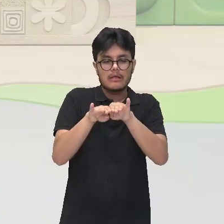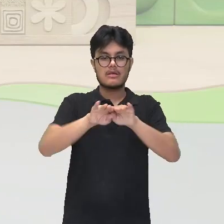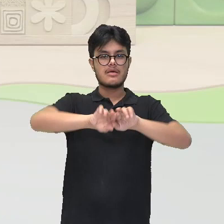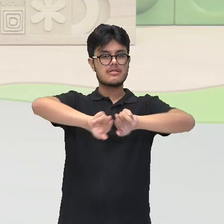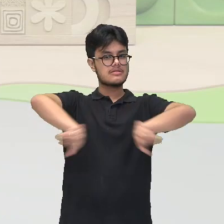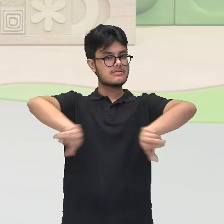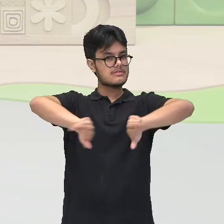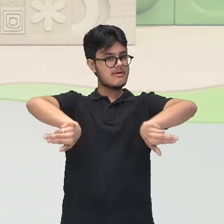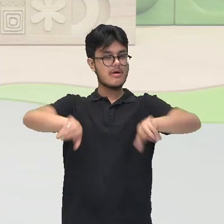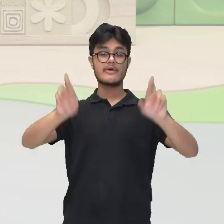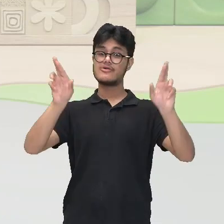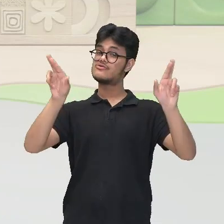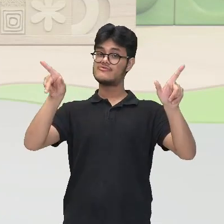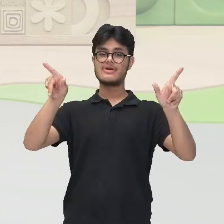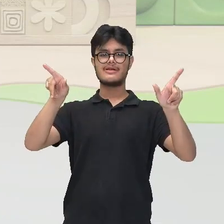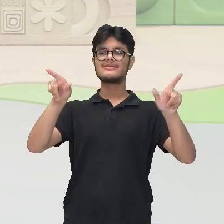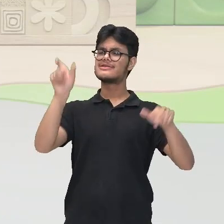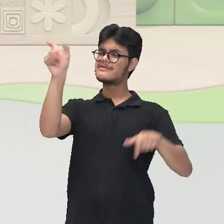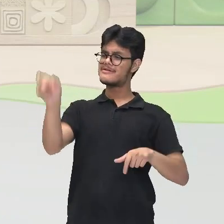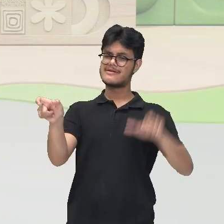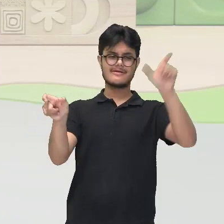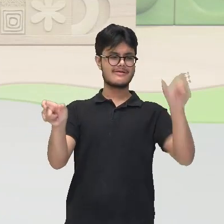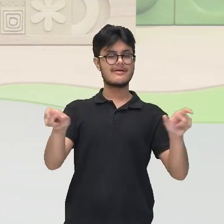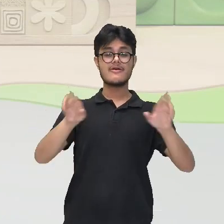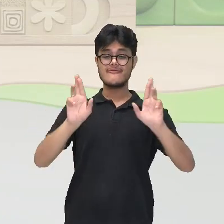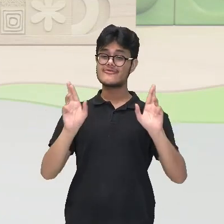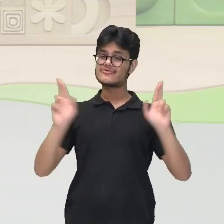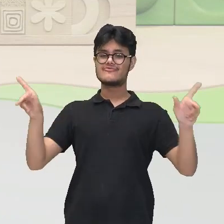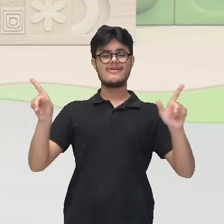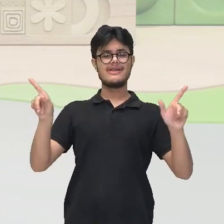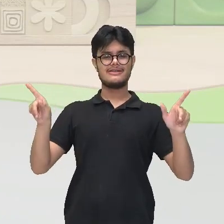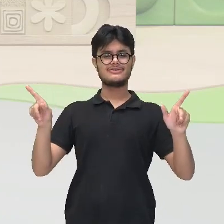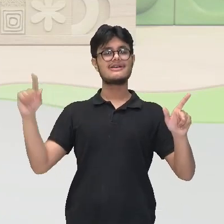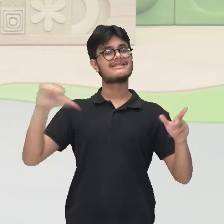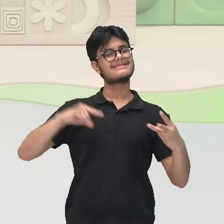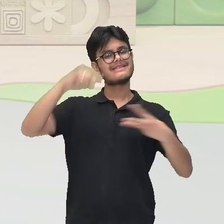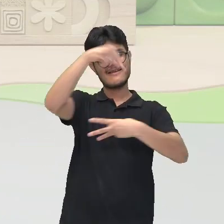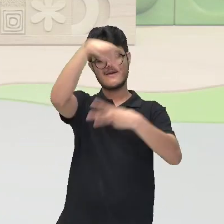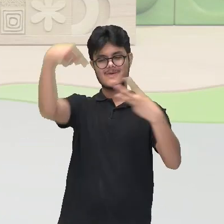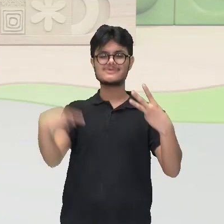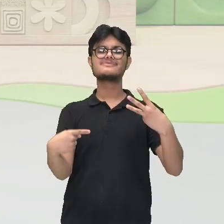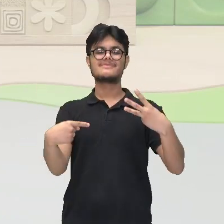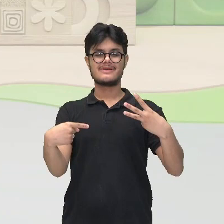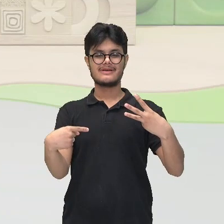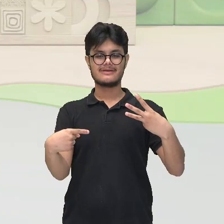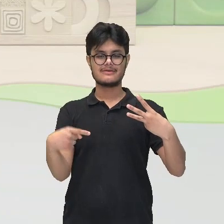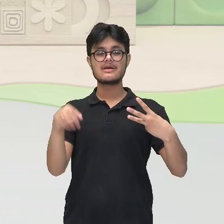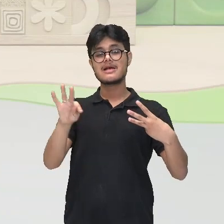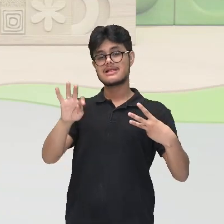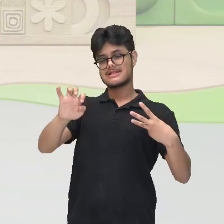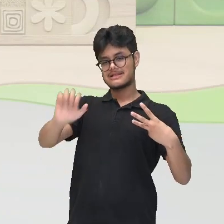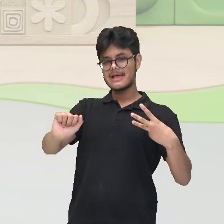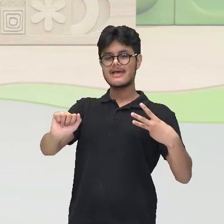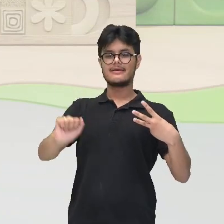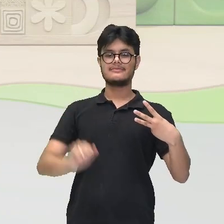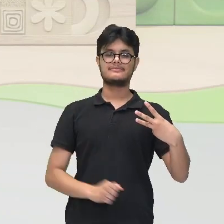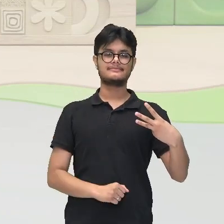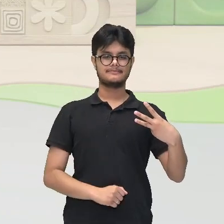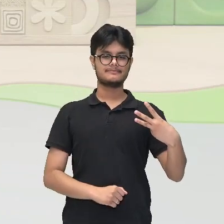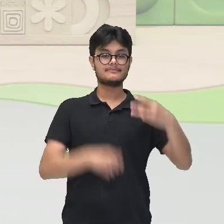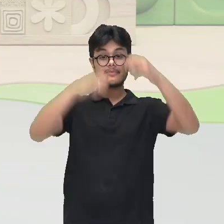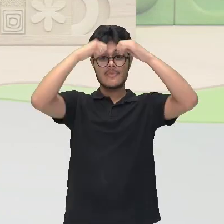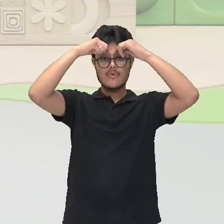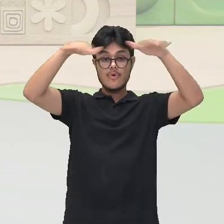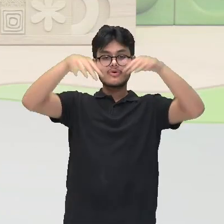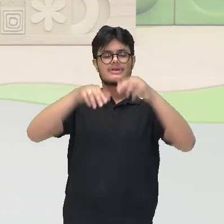seu modo, tem o seu grau, como a gente diz, dentro do TEA, do transtorno, né?